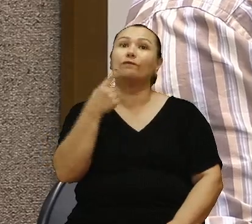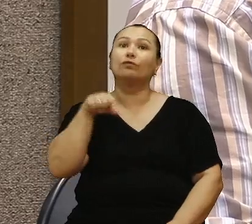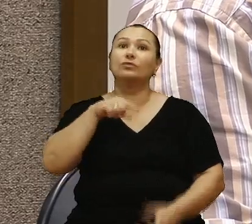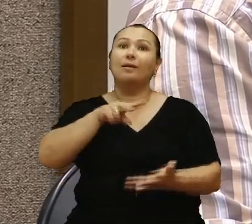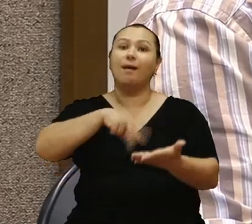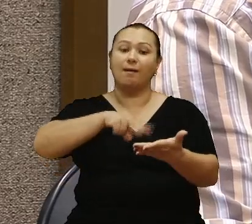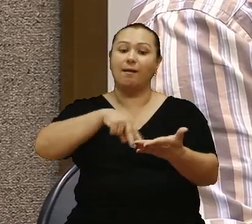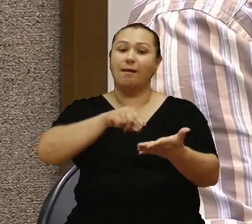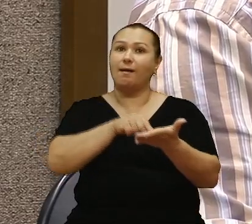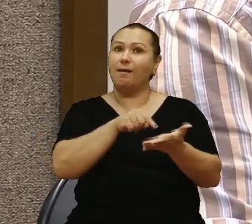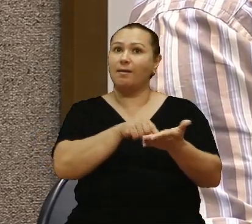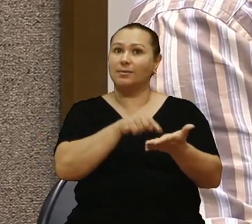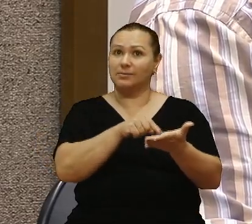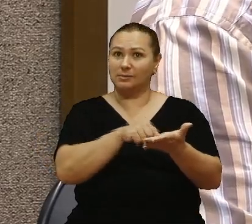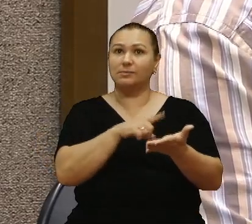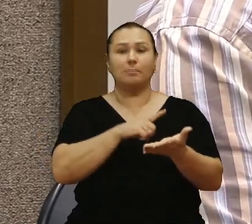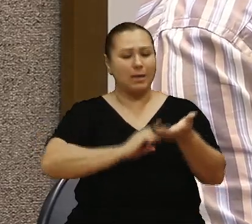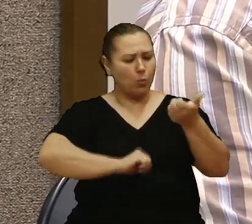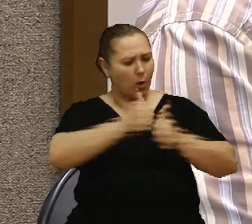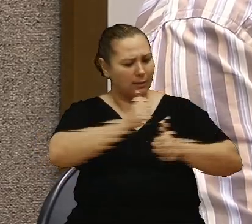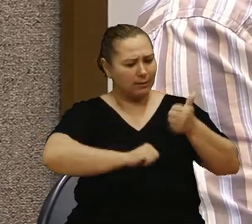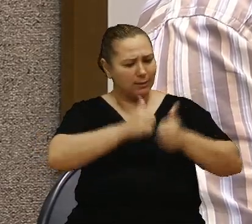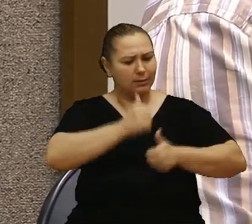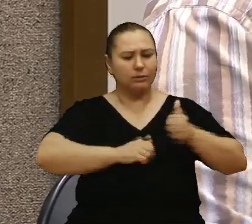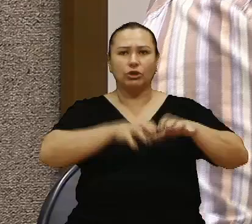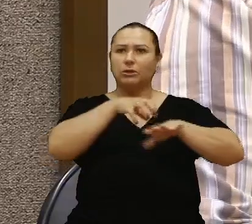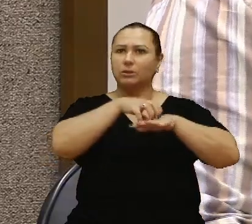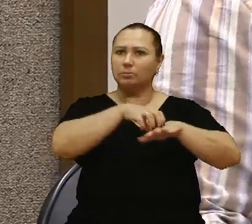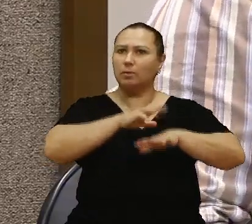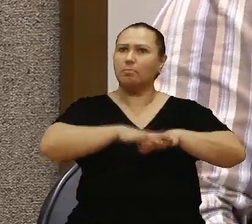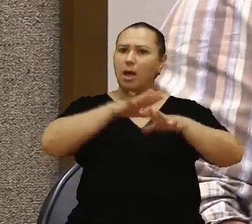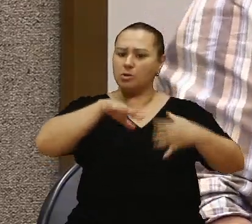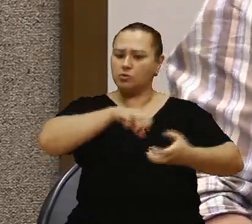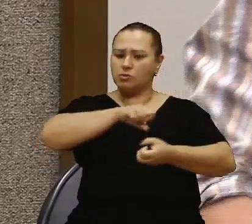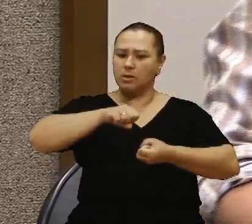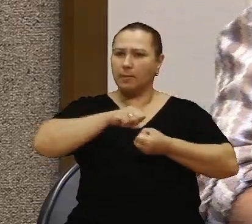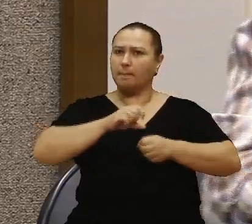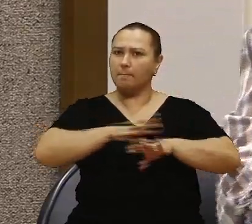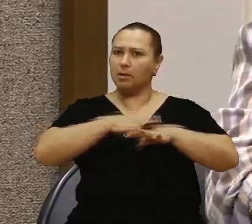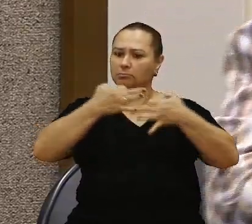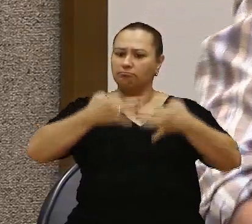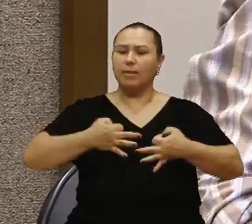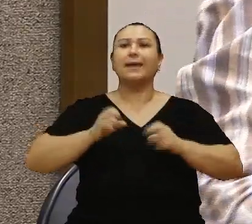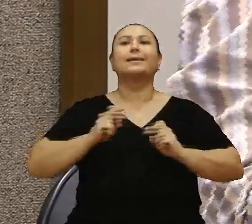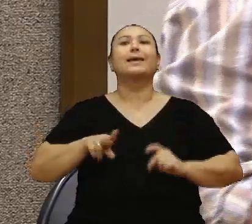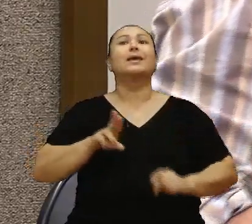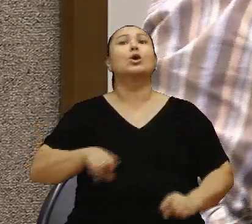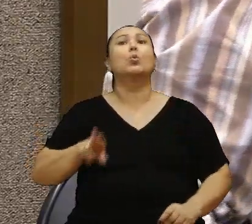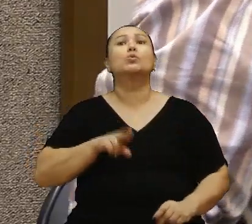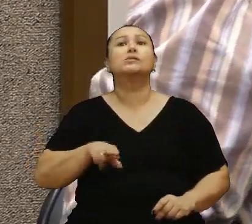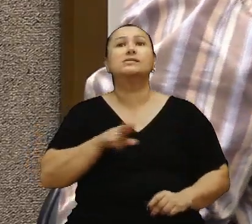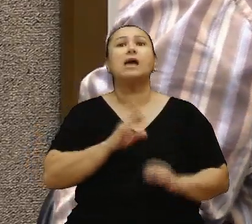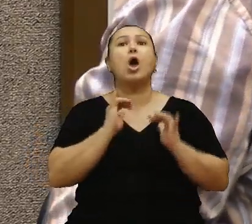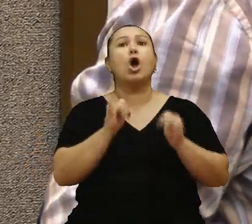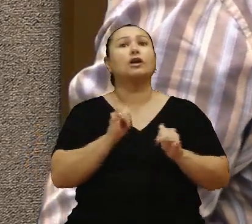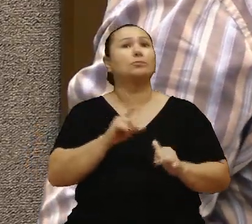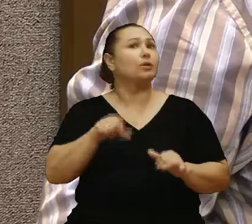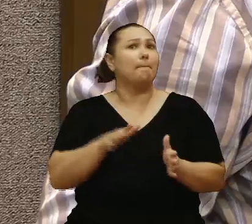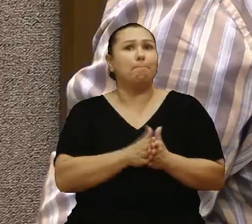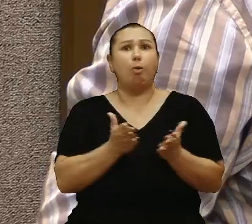ele dá mais qualidade ao transporte, mais sustentabilidade, mais dignidade. Quem usa transporte público é pobre.